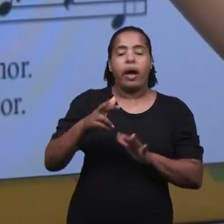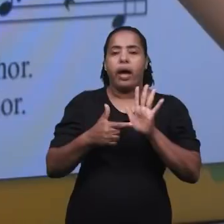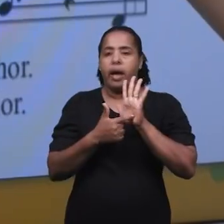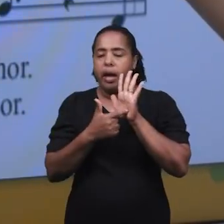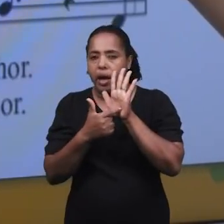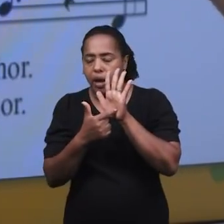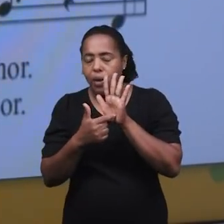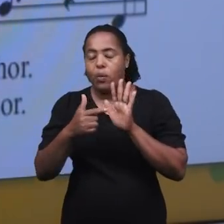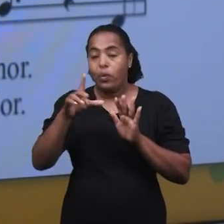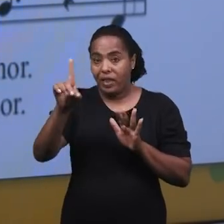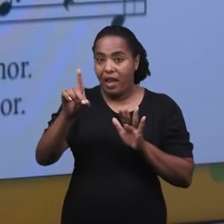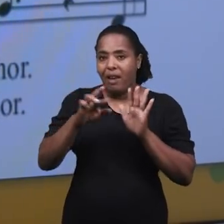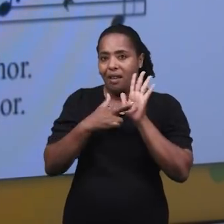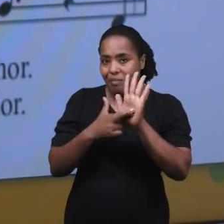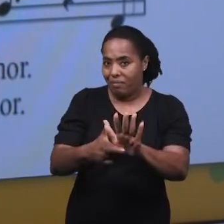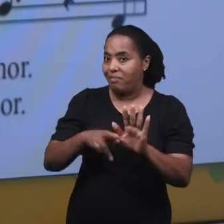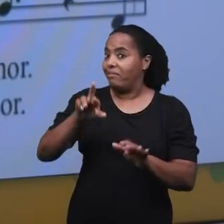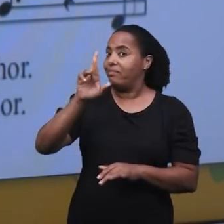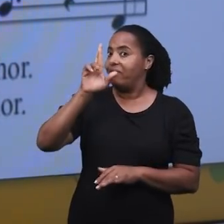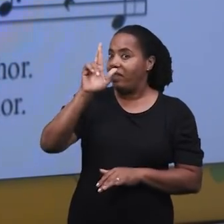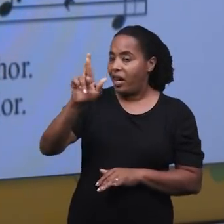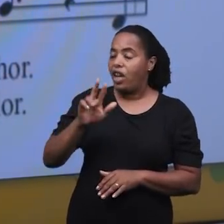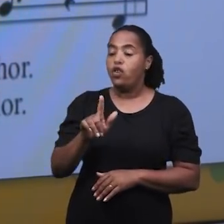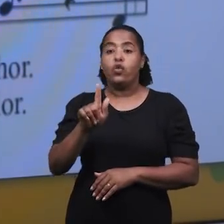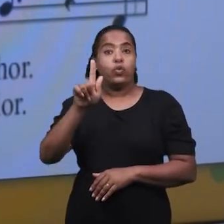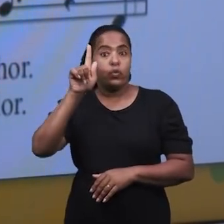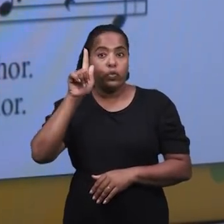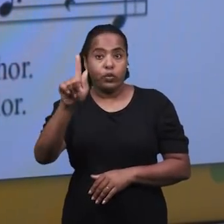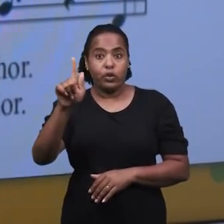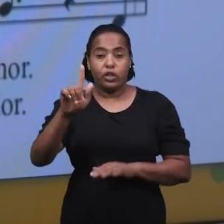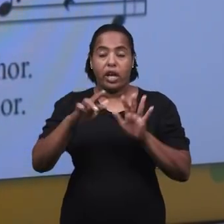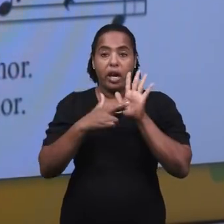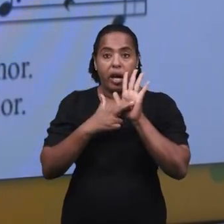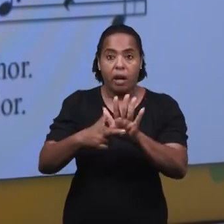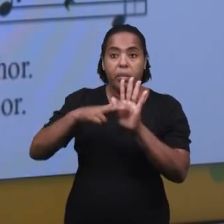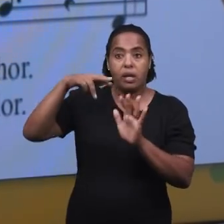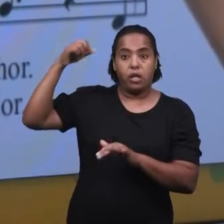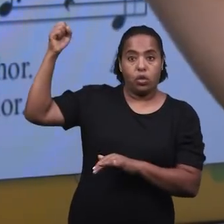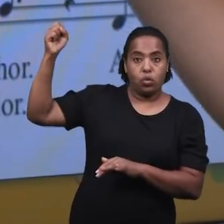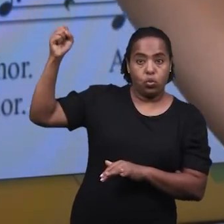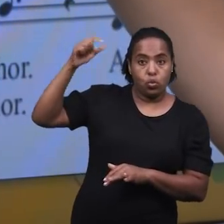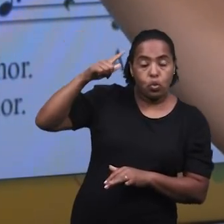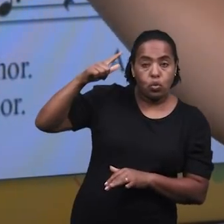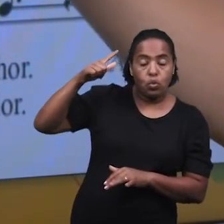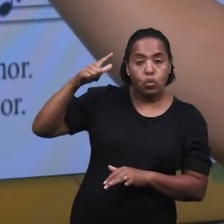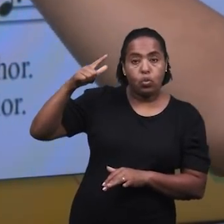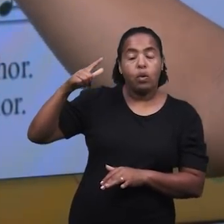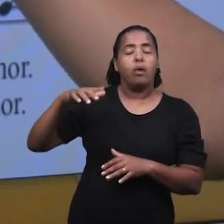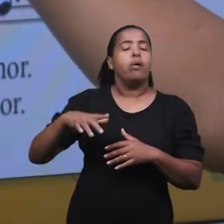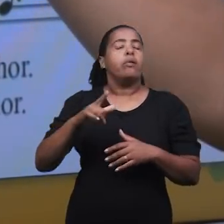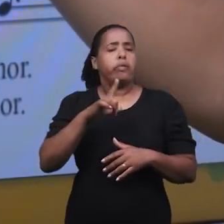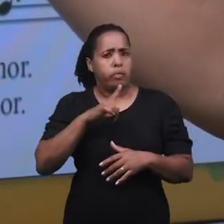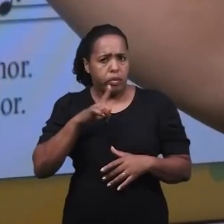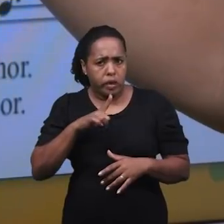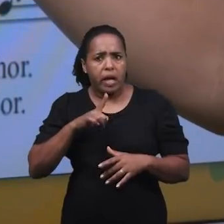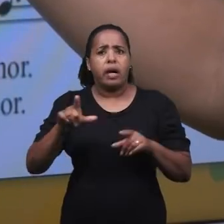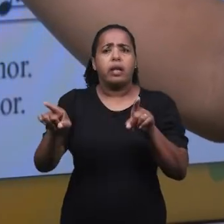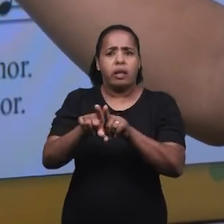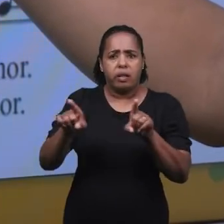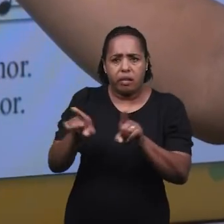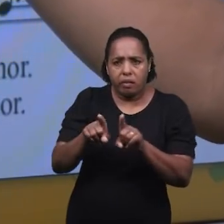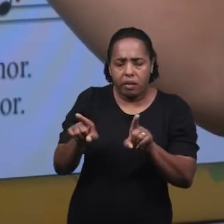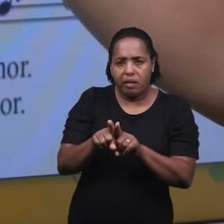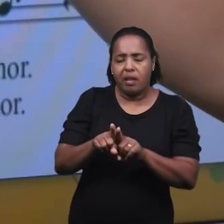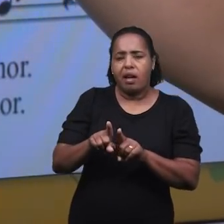D representa o Ré, o G representa o Sol. E aí tem também